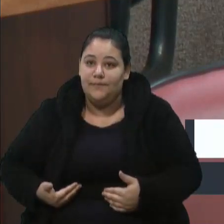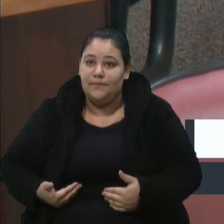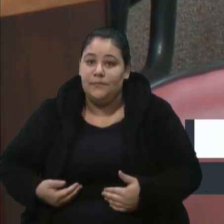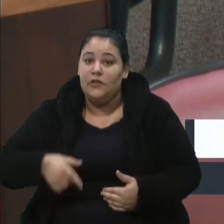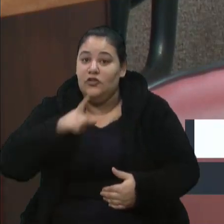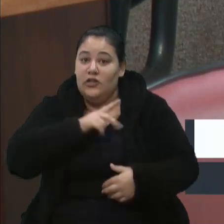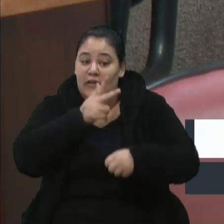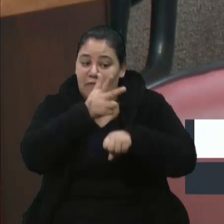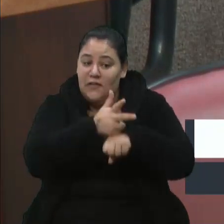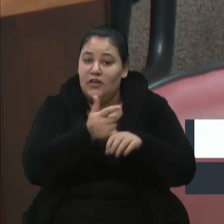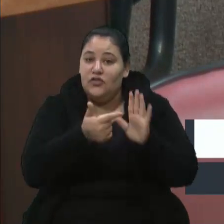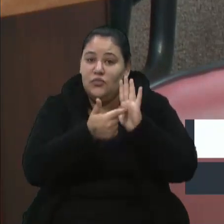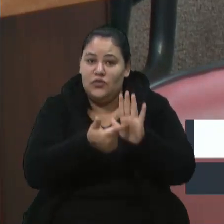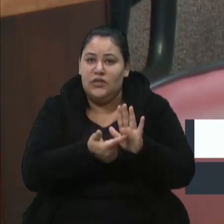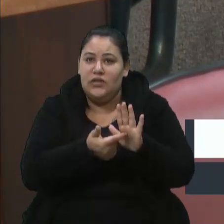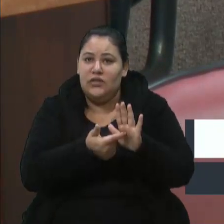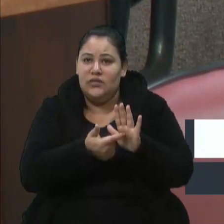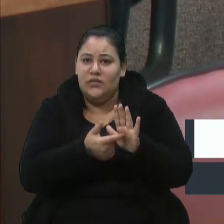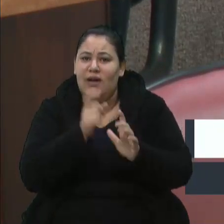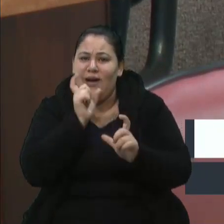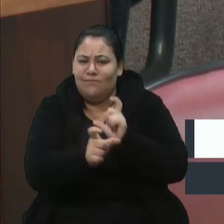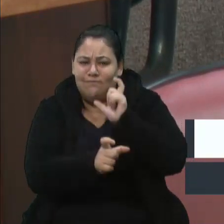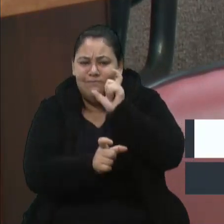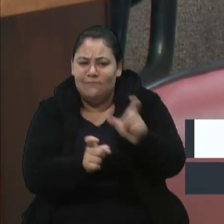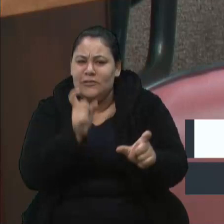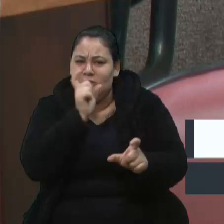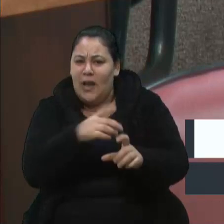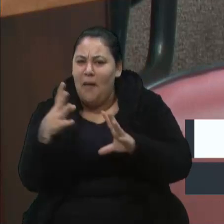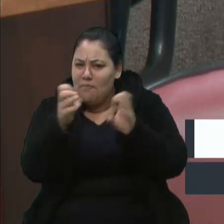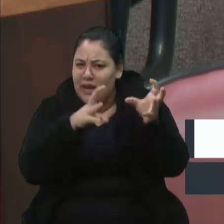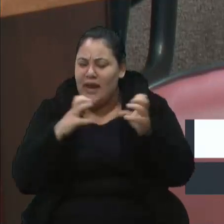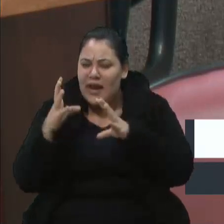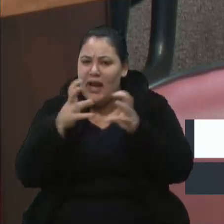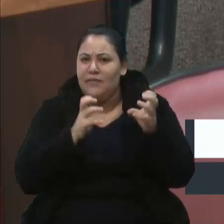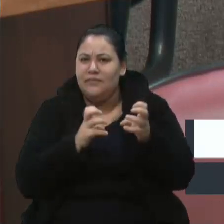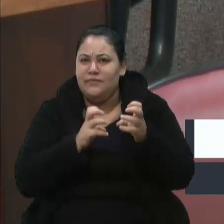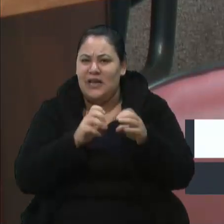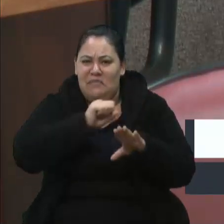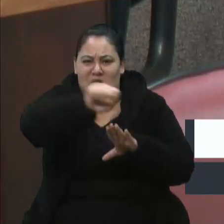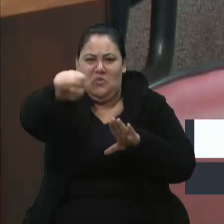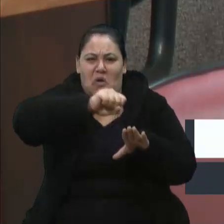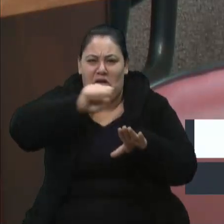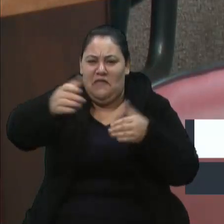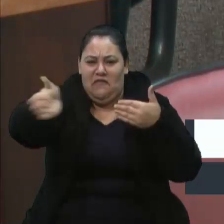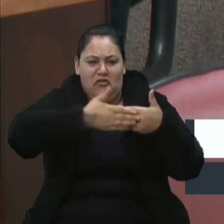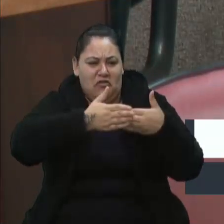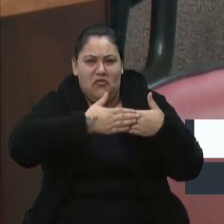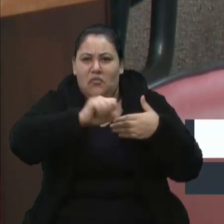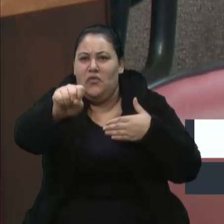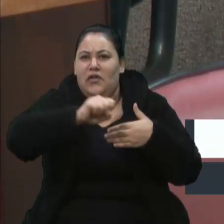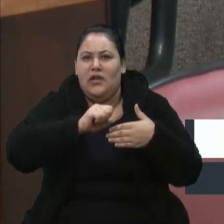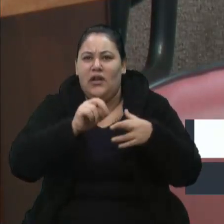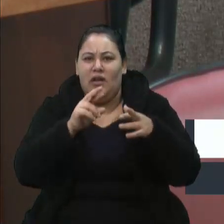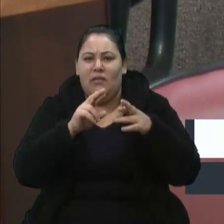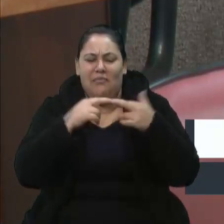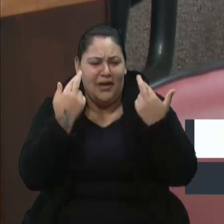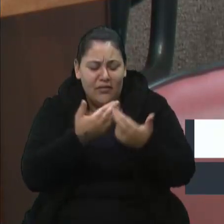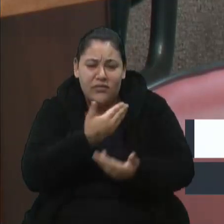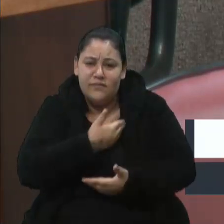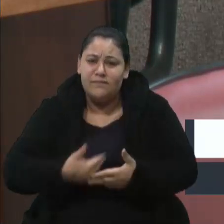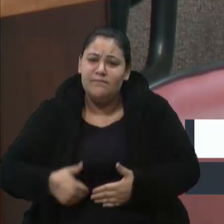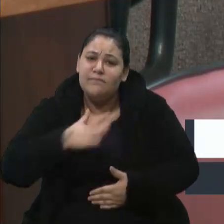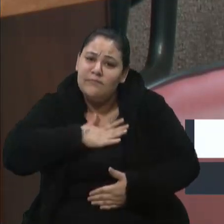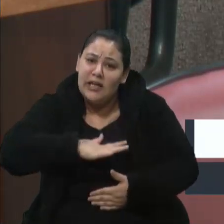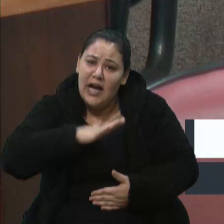vídeos ali mostrando a truculência como foi feita, aquela abrindo porta, fechando porta. Era uma reunião pacífica. E se